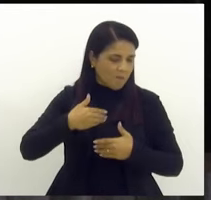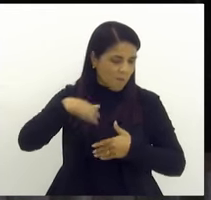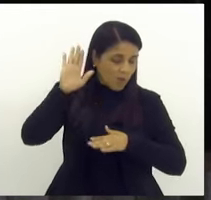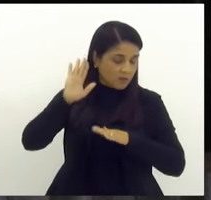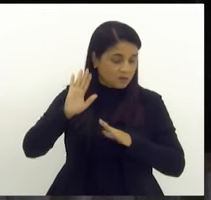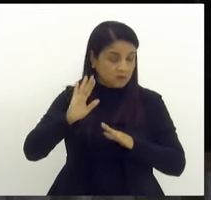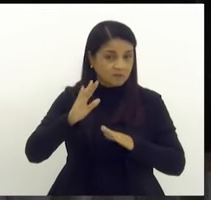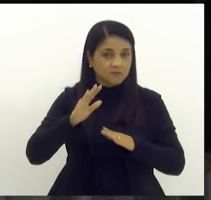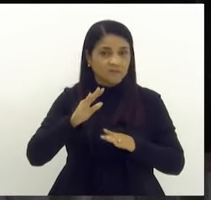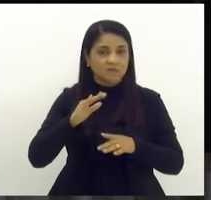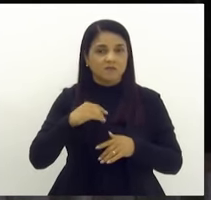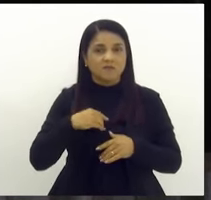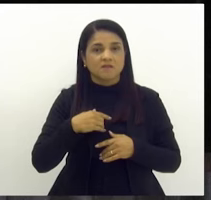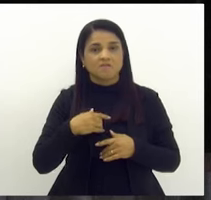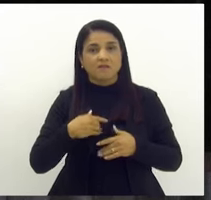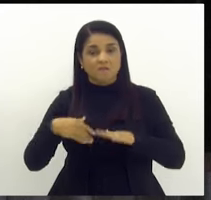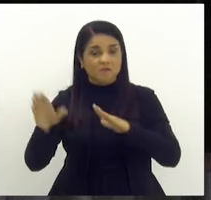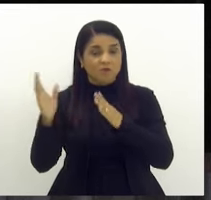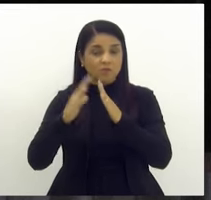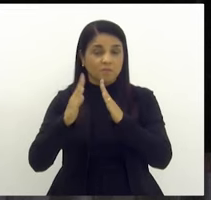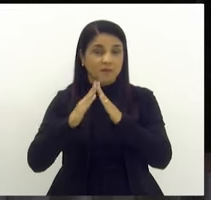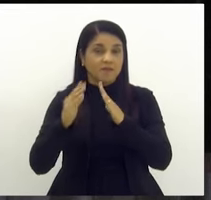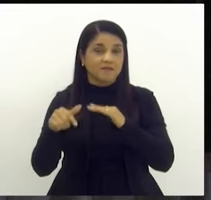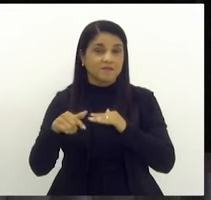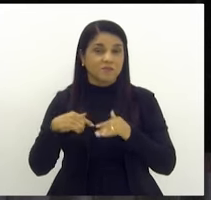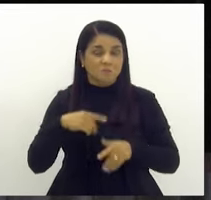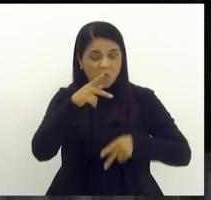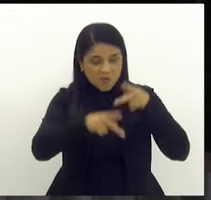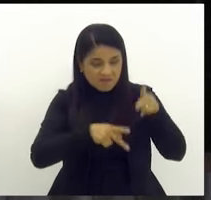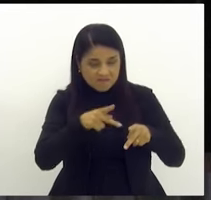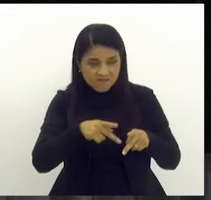que só faz mal população do nosso Estado